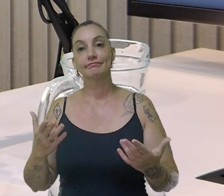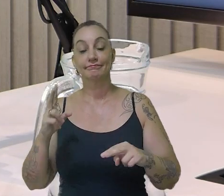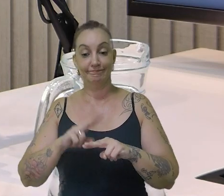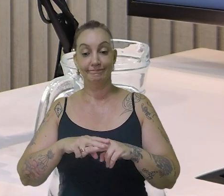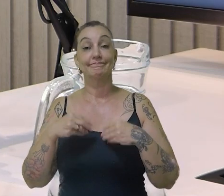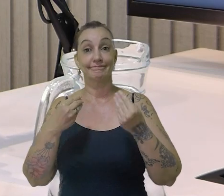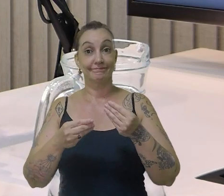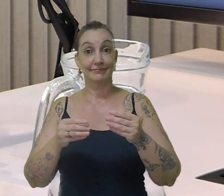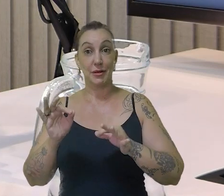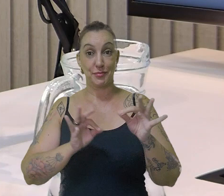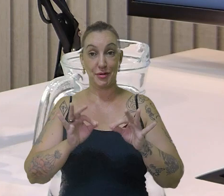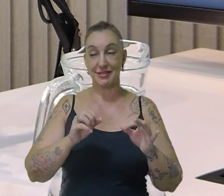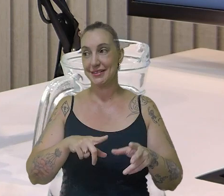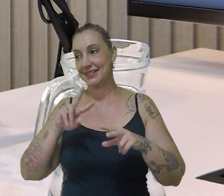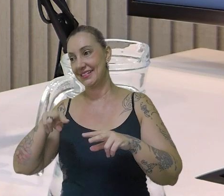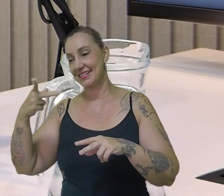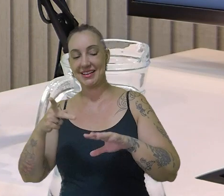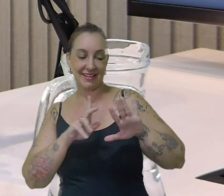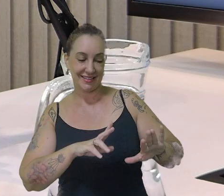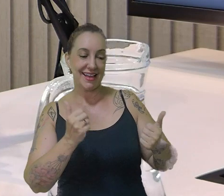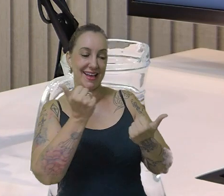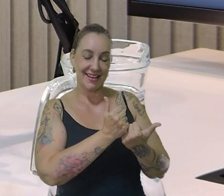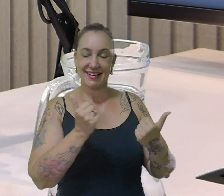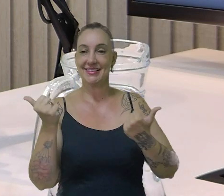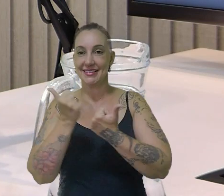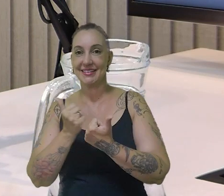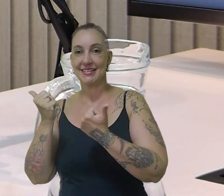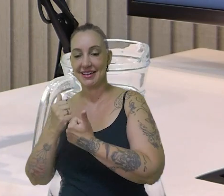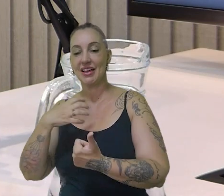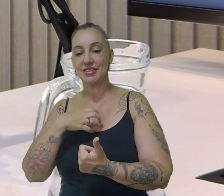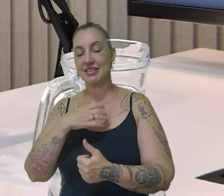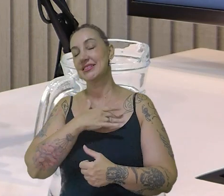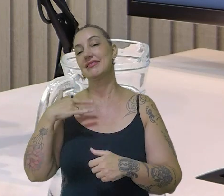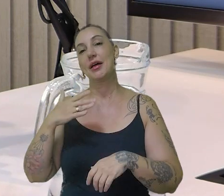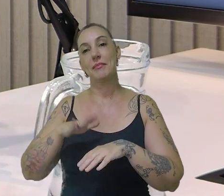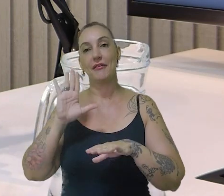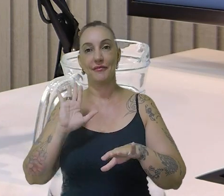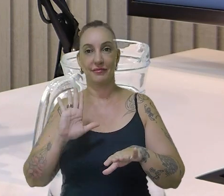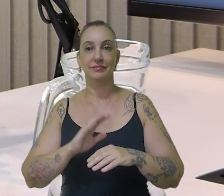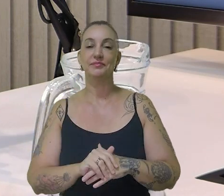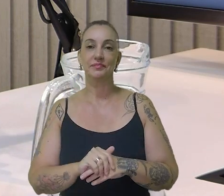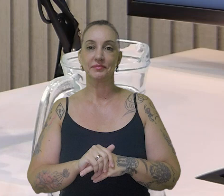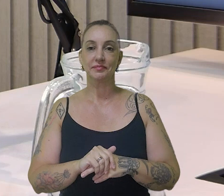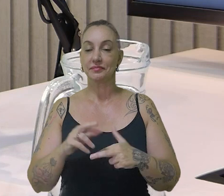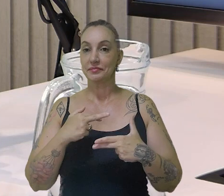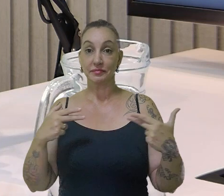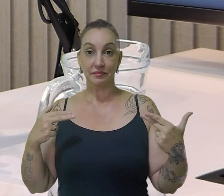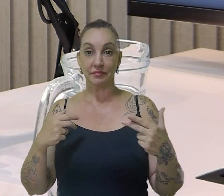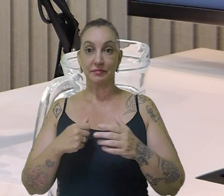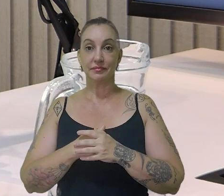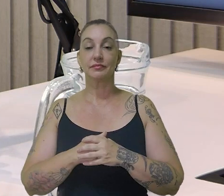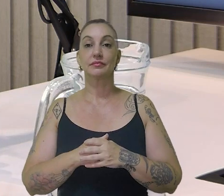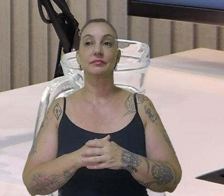de entregar o projeto e ir pro outro e deixar outras pessoas trabalharem que que é a forma mais saudável de fazer na real assim essa coisa